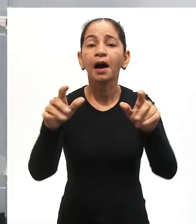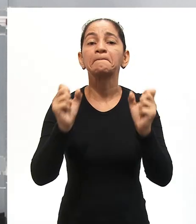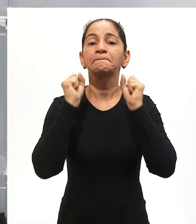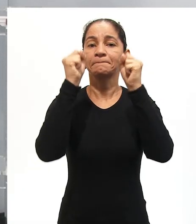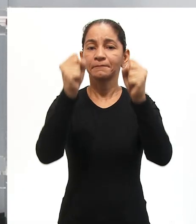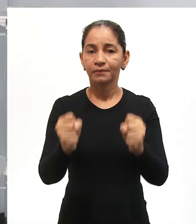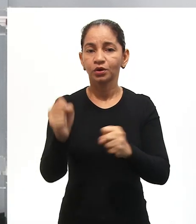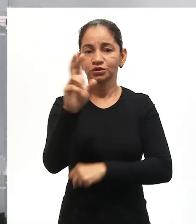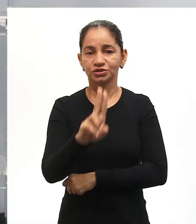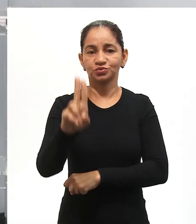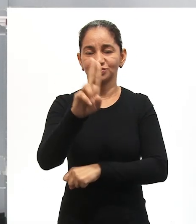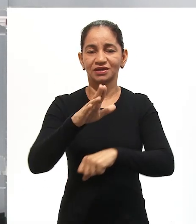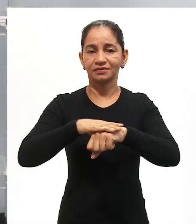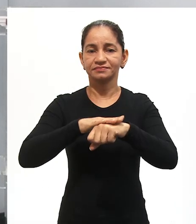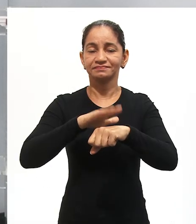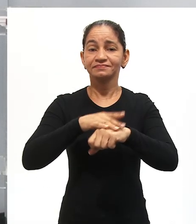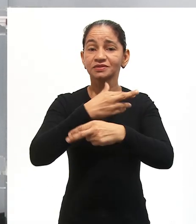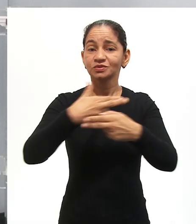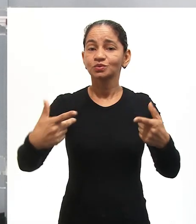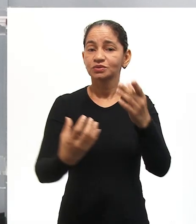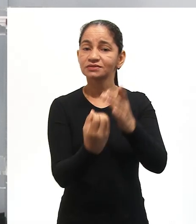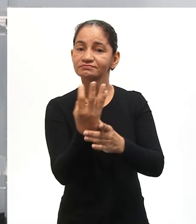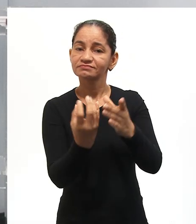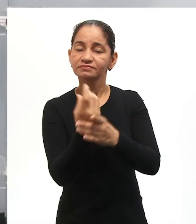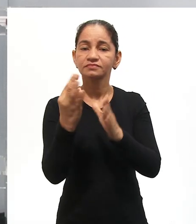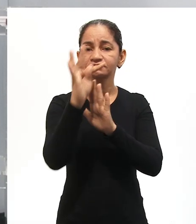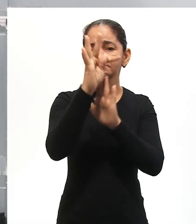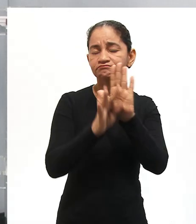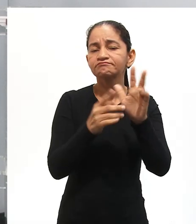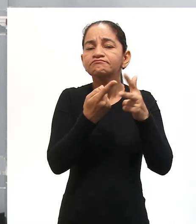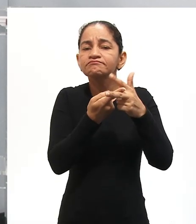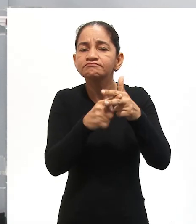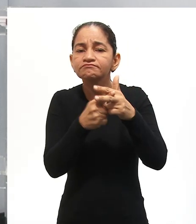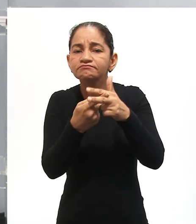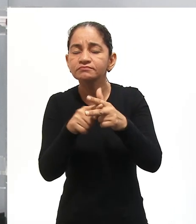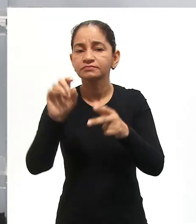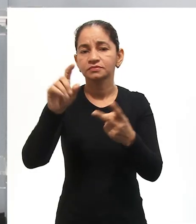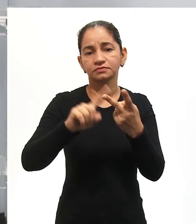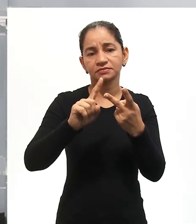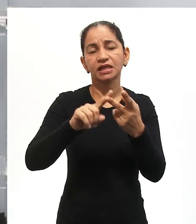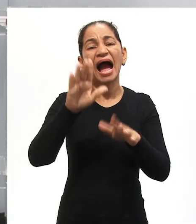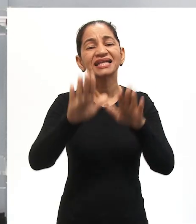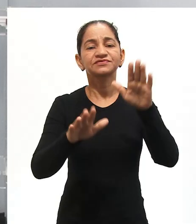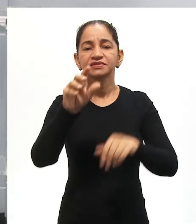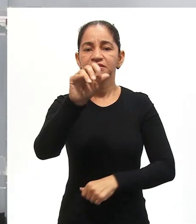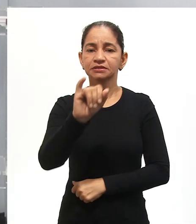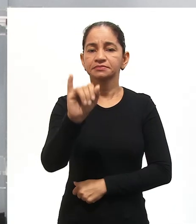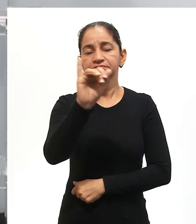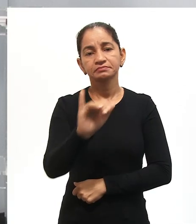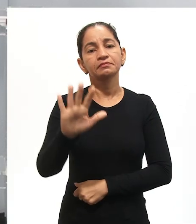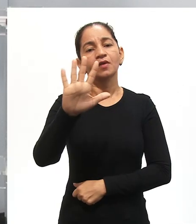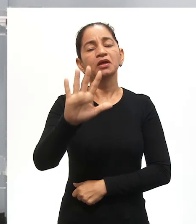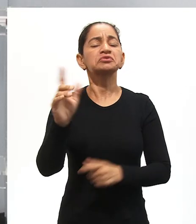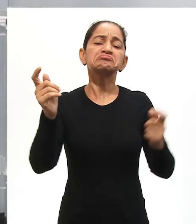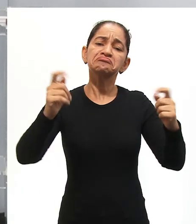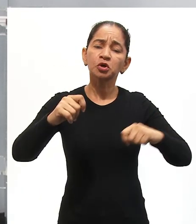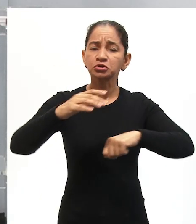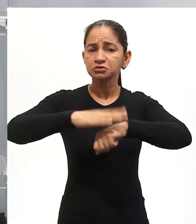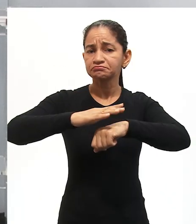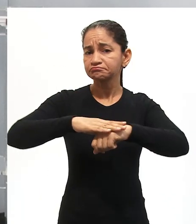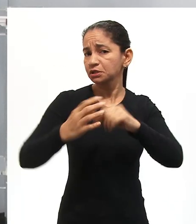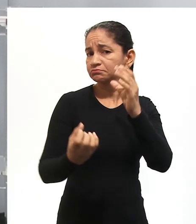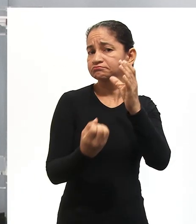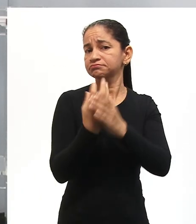possa acontecer um ajuste de algum texto, alguma imagem, por mais que seja seu, tá lá,